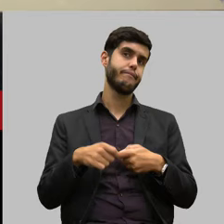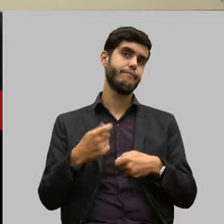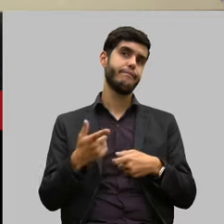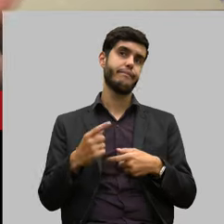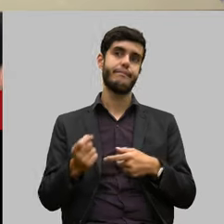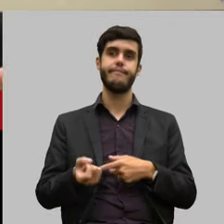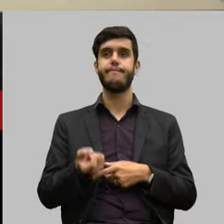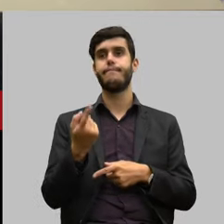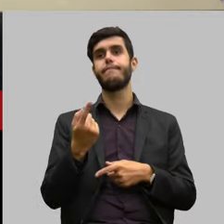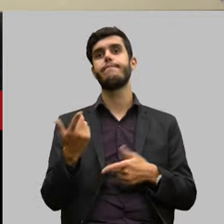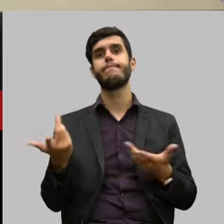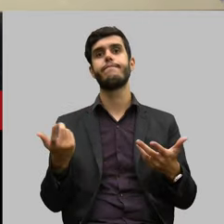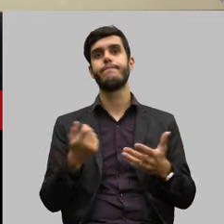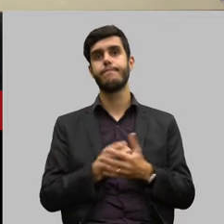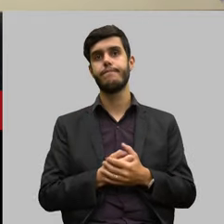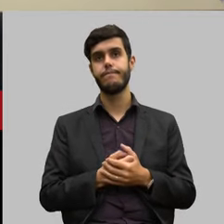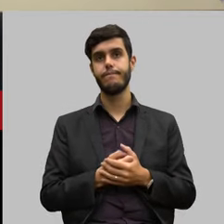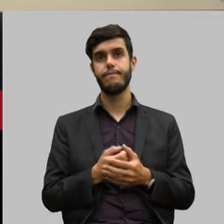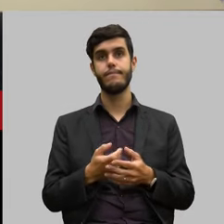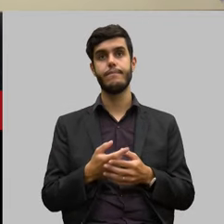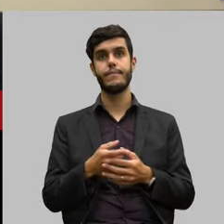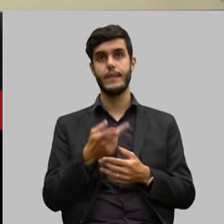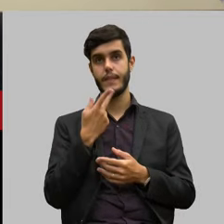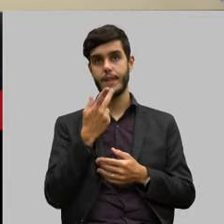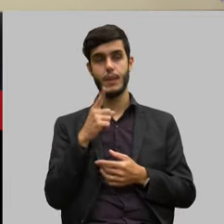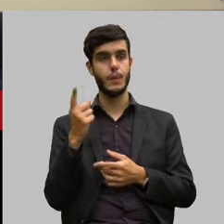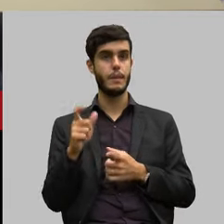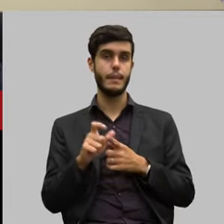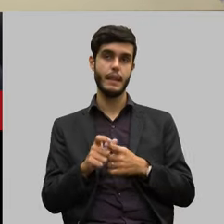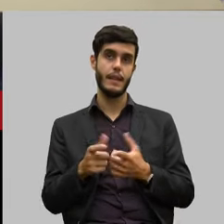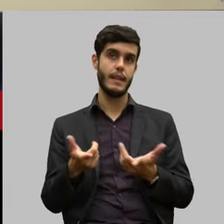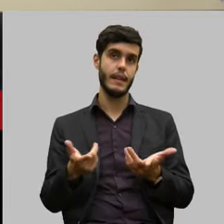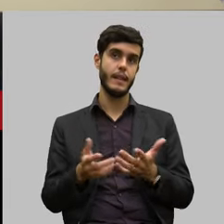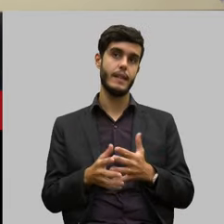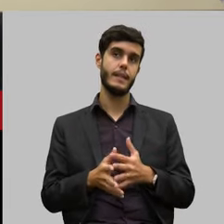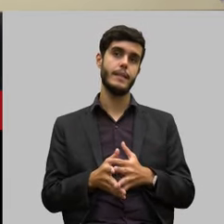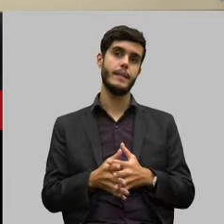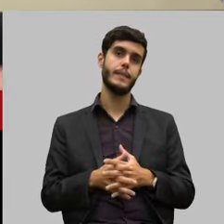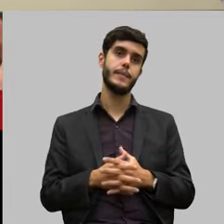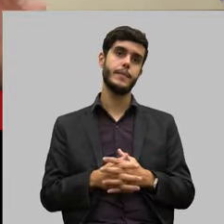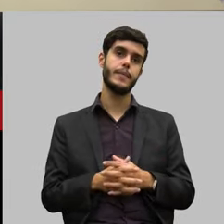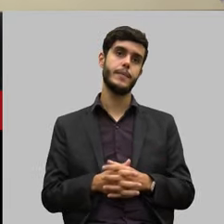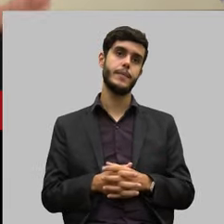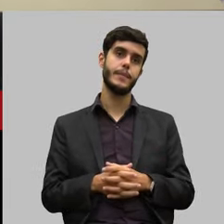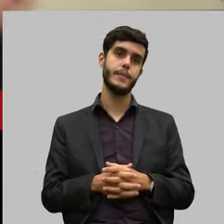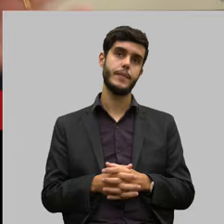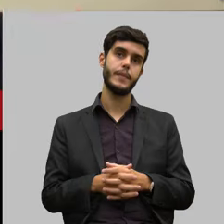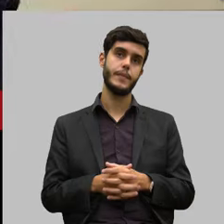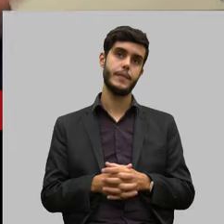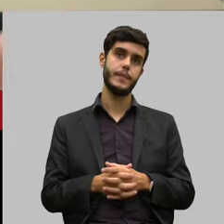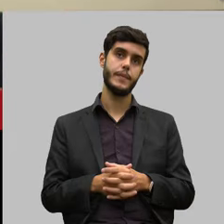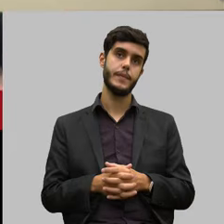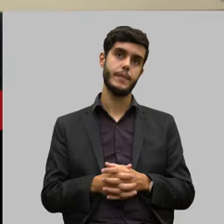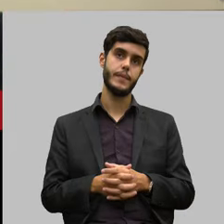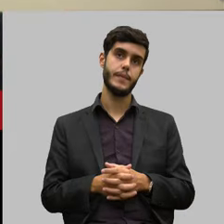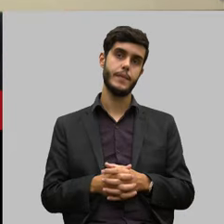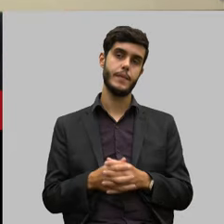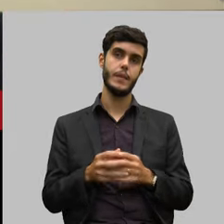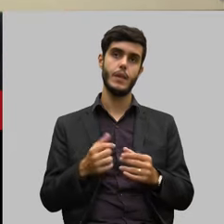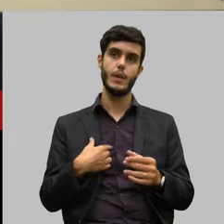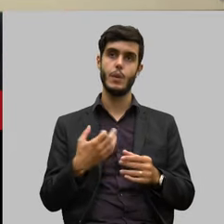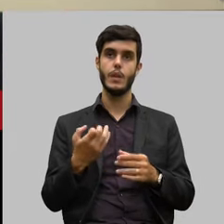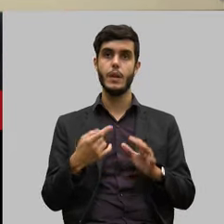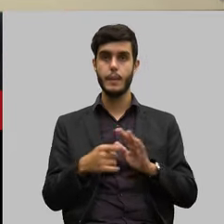equivocada para não falar outra palavra Deputado para não falar outras palavras eu queria fazer a pergunta nesse sentido como